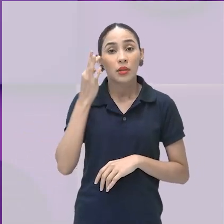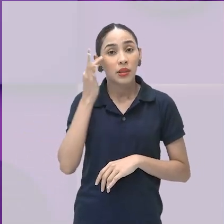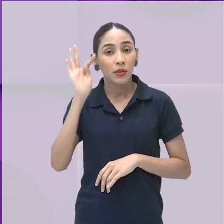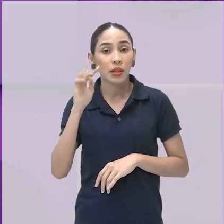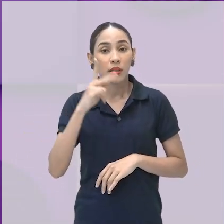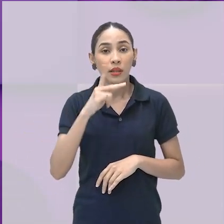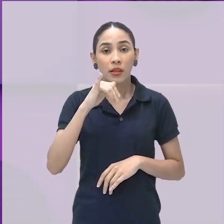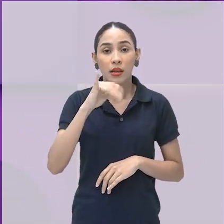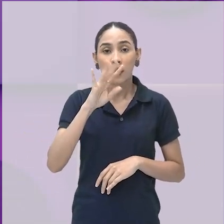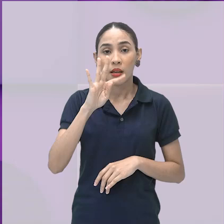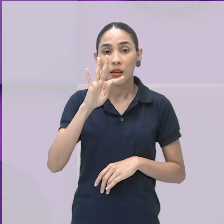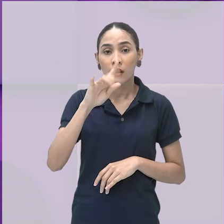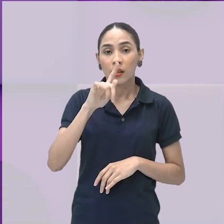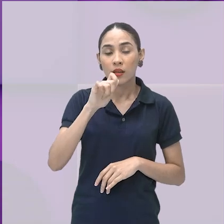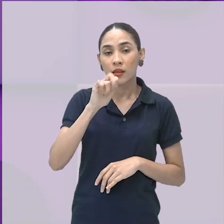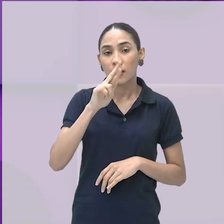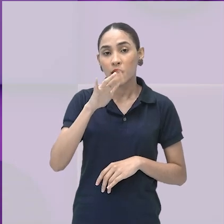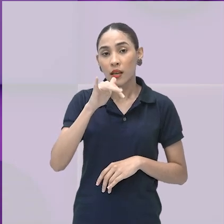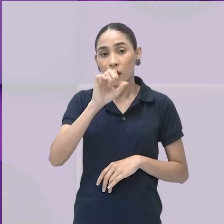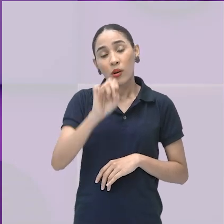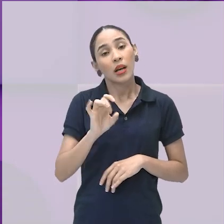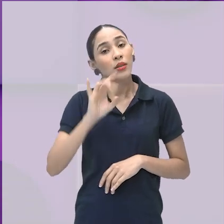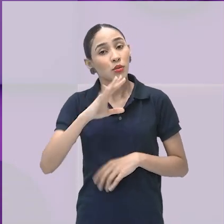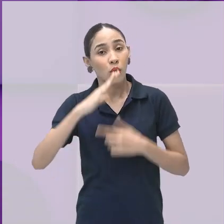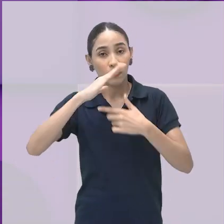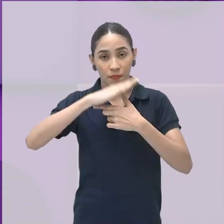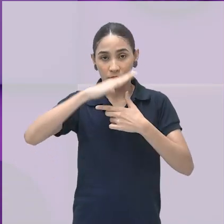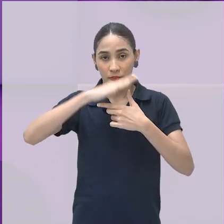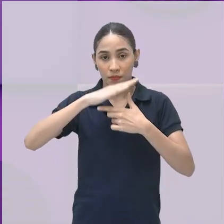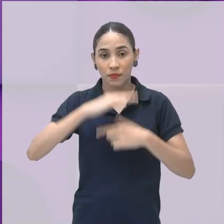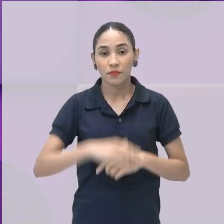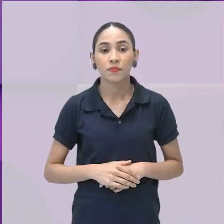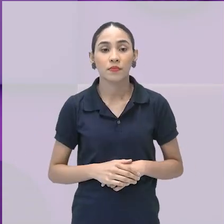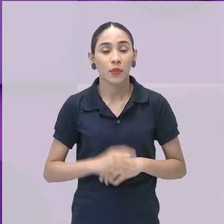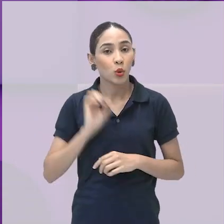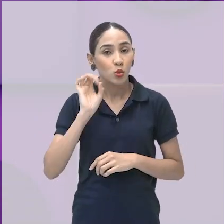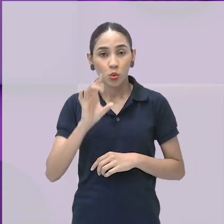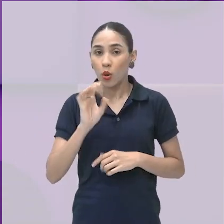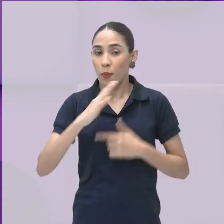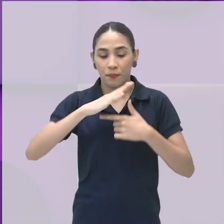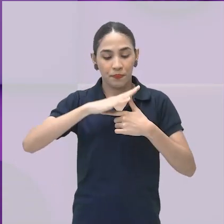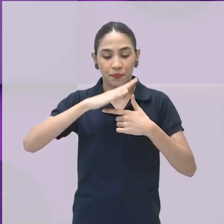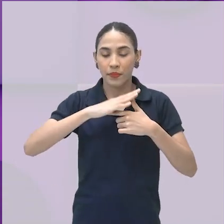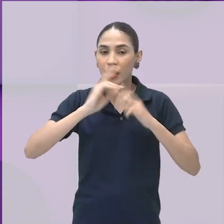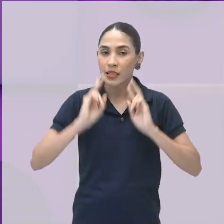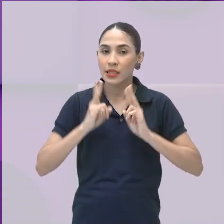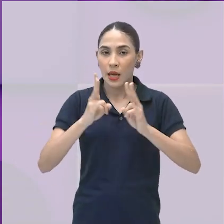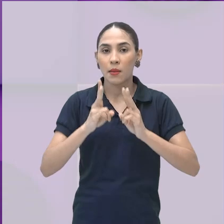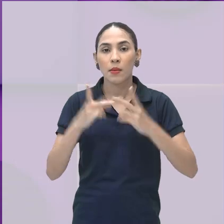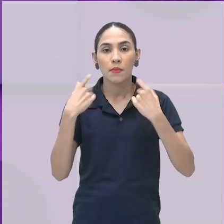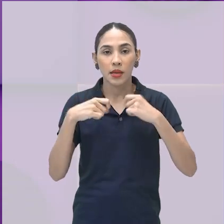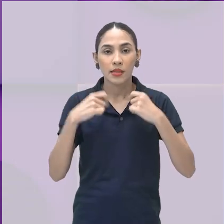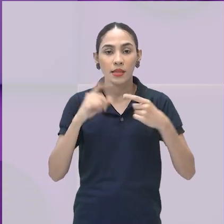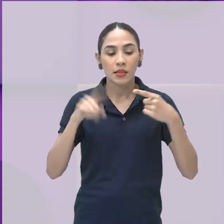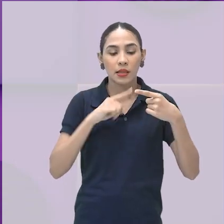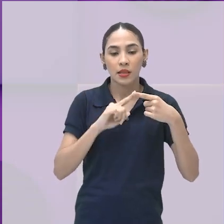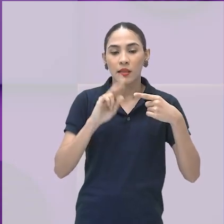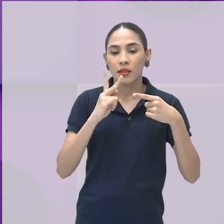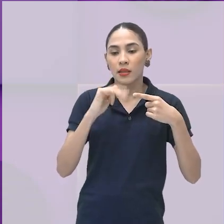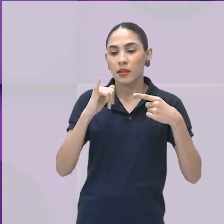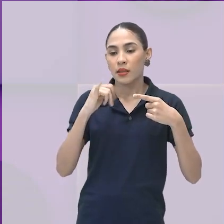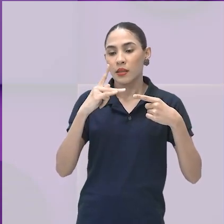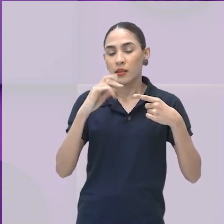de Pitágoras é somente aplicado em triângulos retângulos, tá bom? Porque sempre precisamos de hipotenusa e